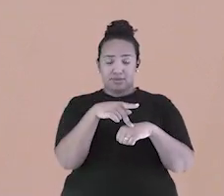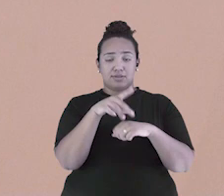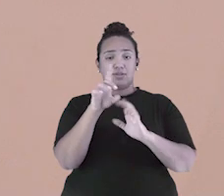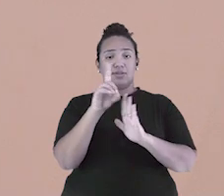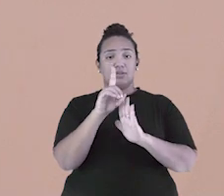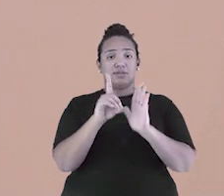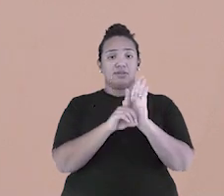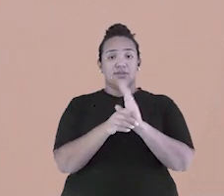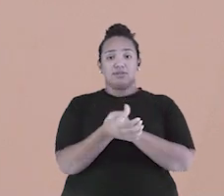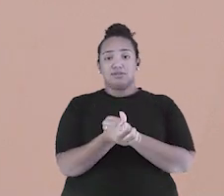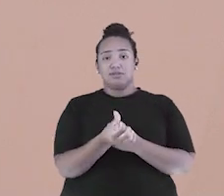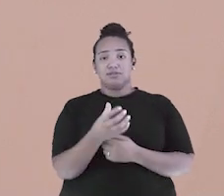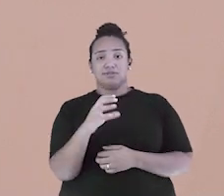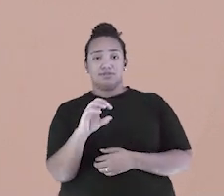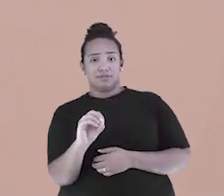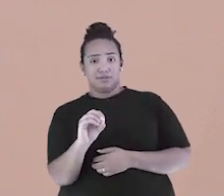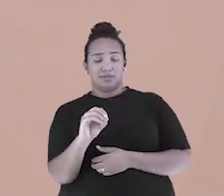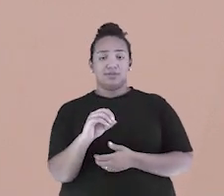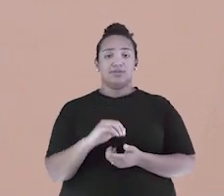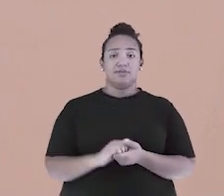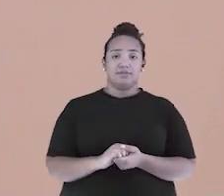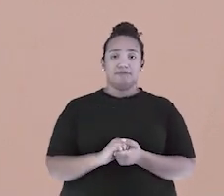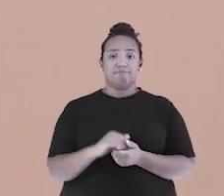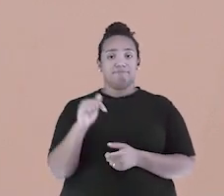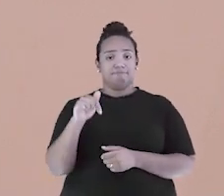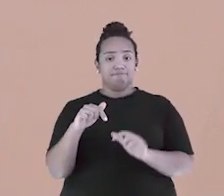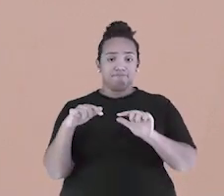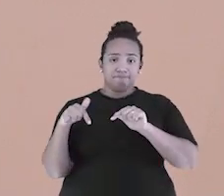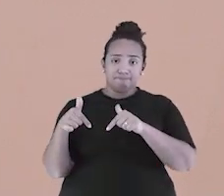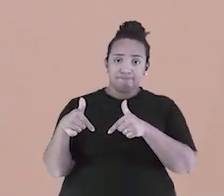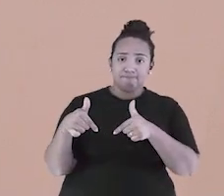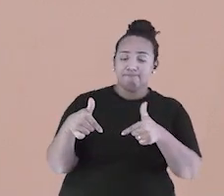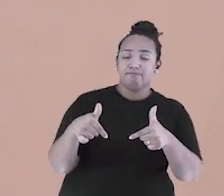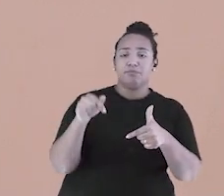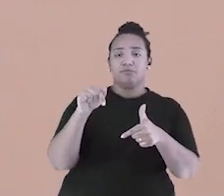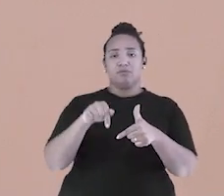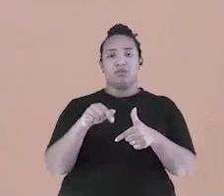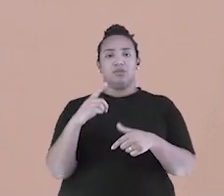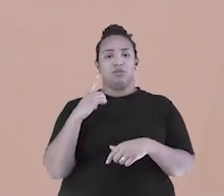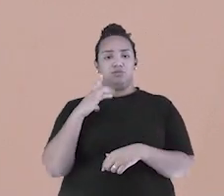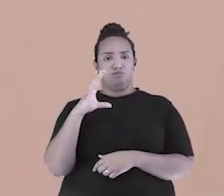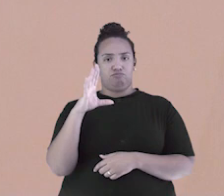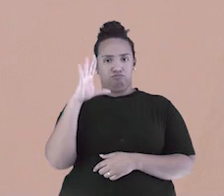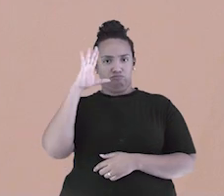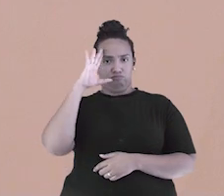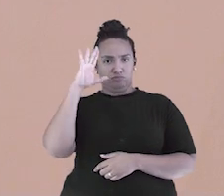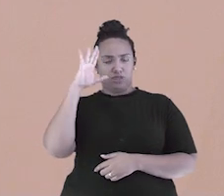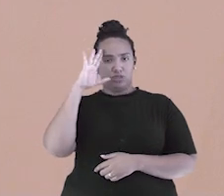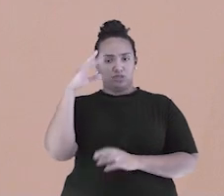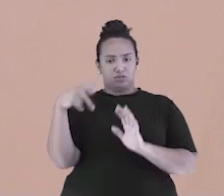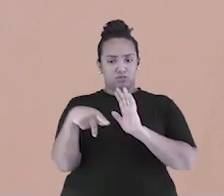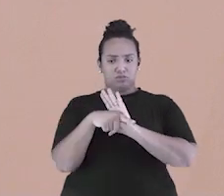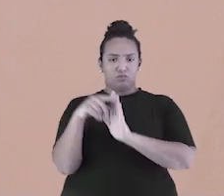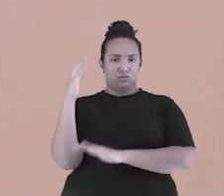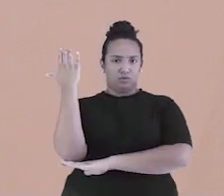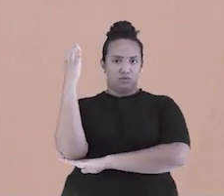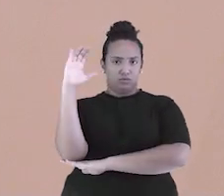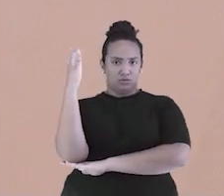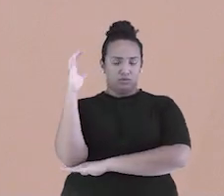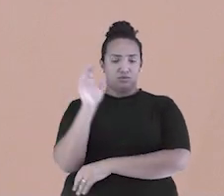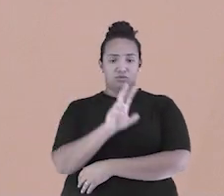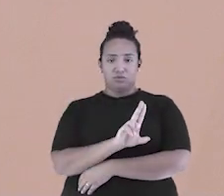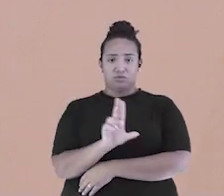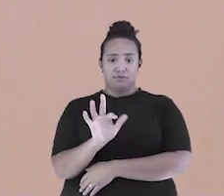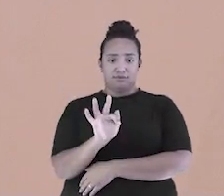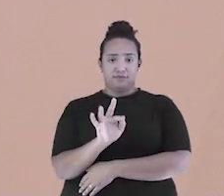de 60, onde houve um enfrentamento pelas Forças Armadas Revolucionárias da Colômbia, as chamadas